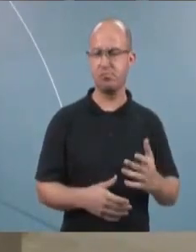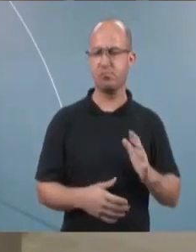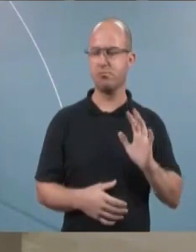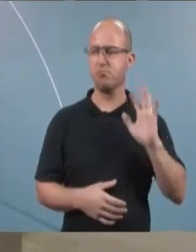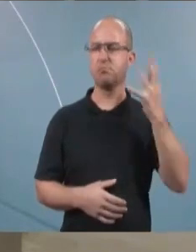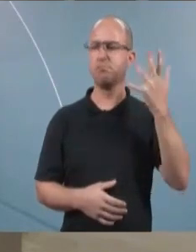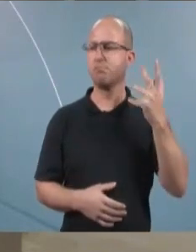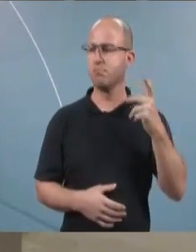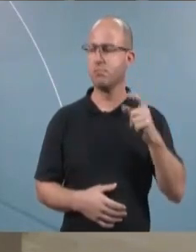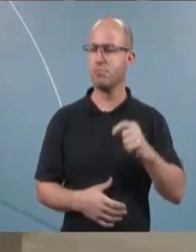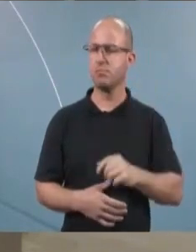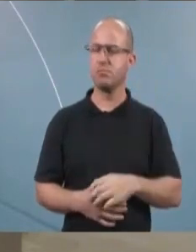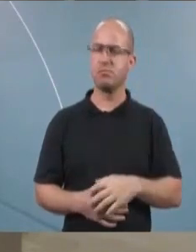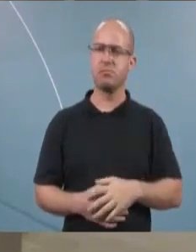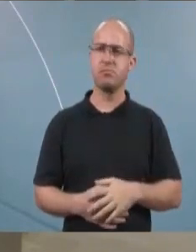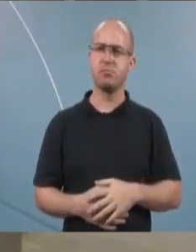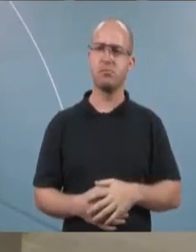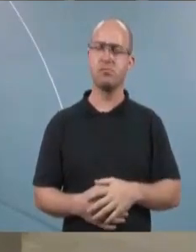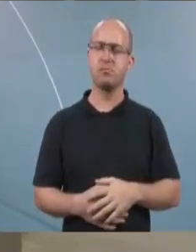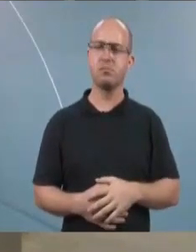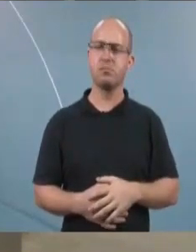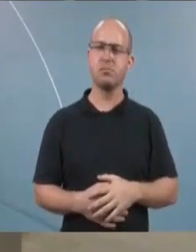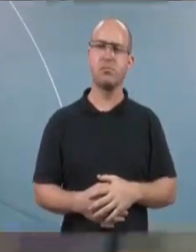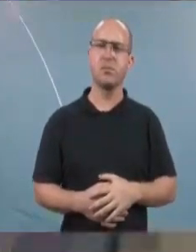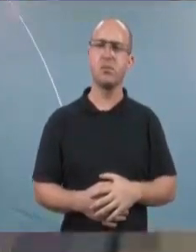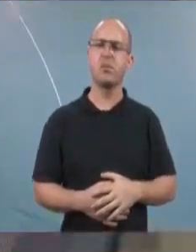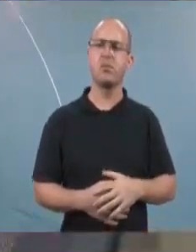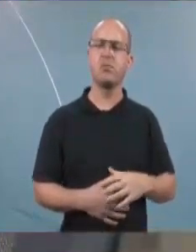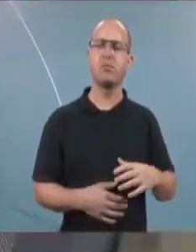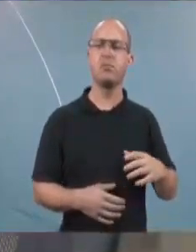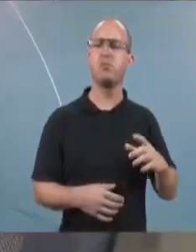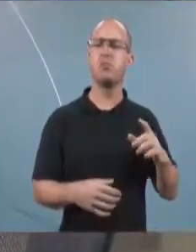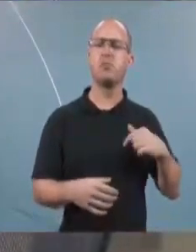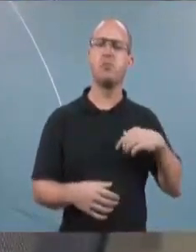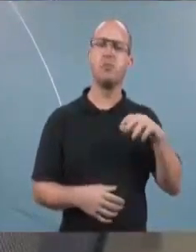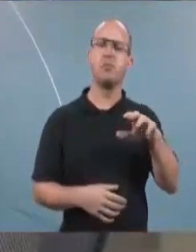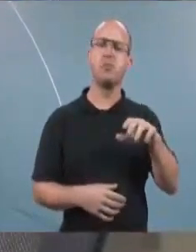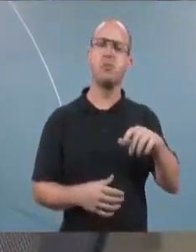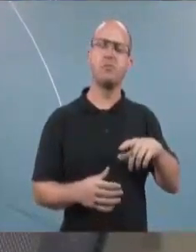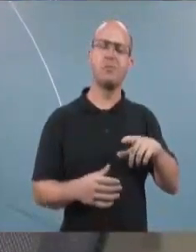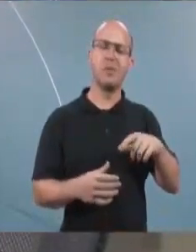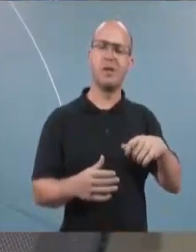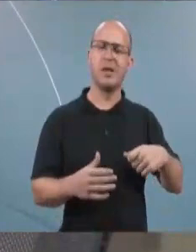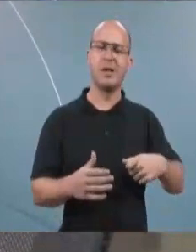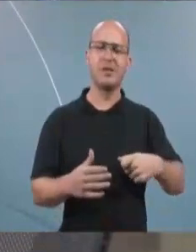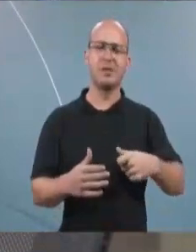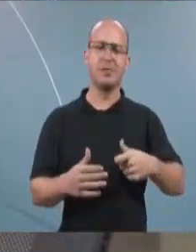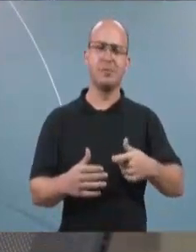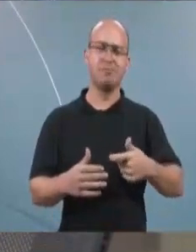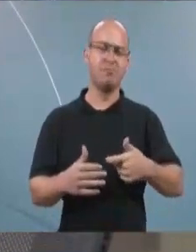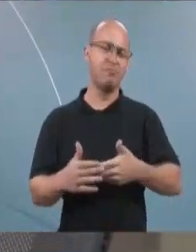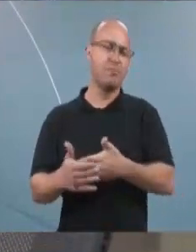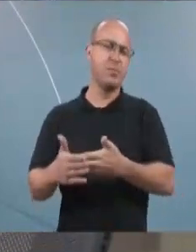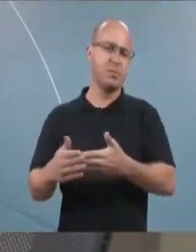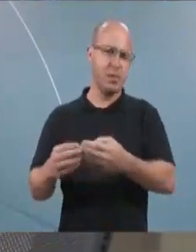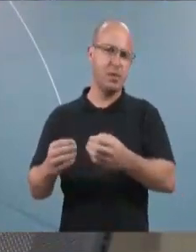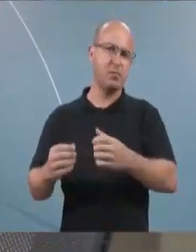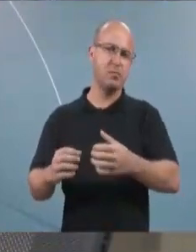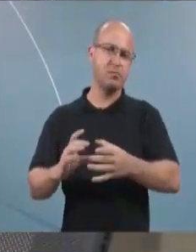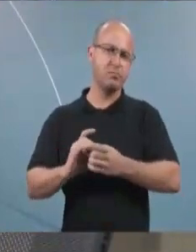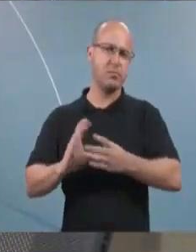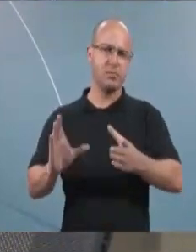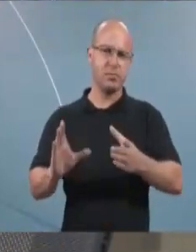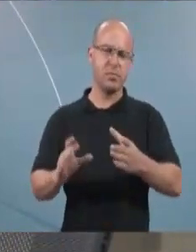um diria eu um ato de ataque à democracia infelizmente infelizmente